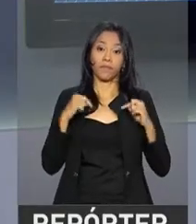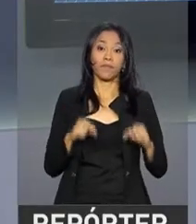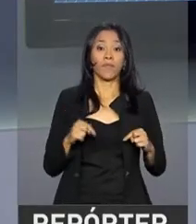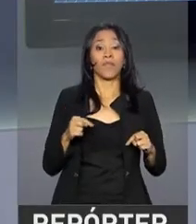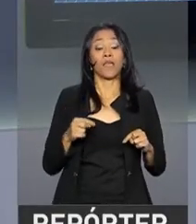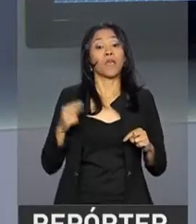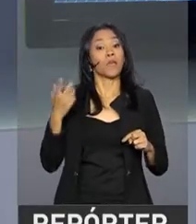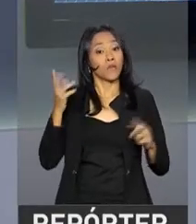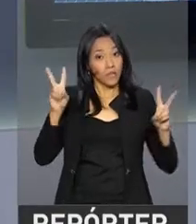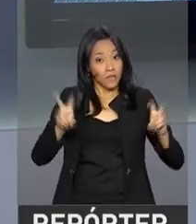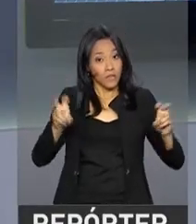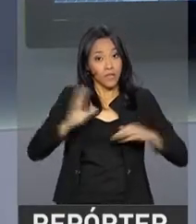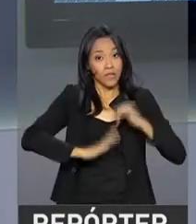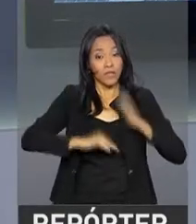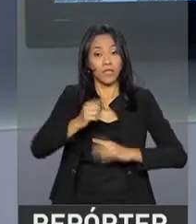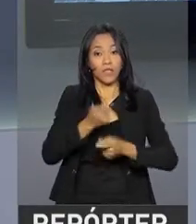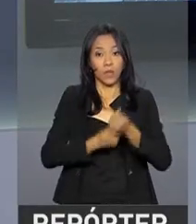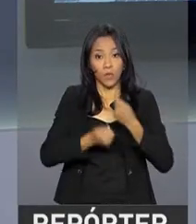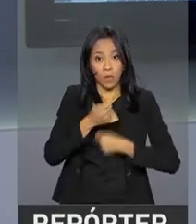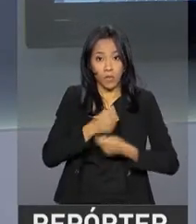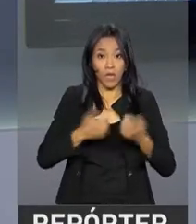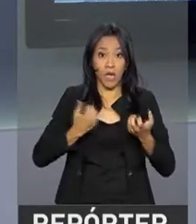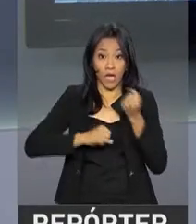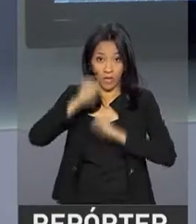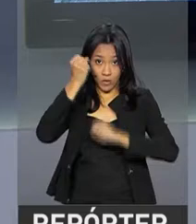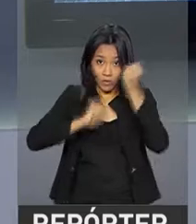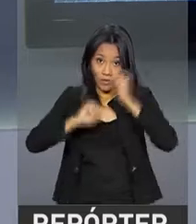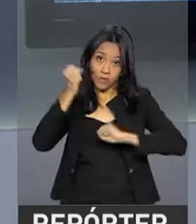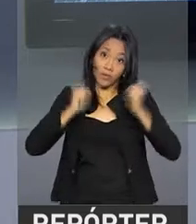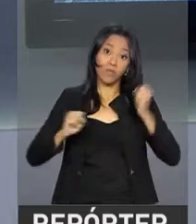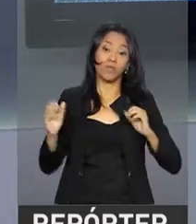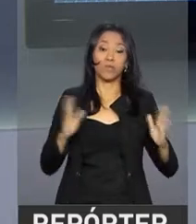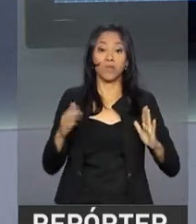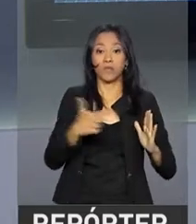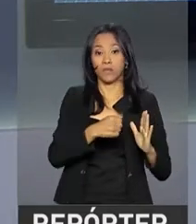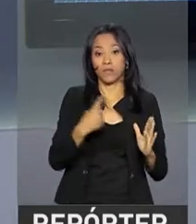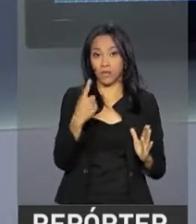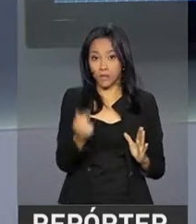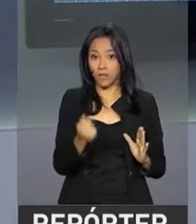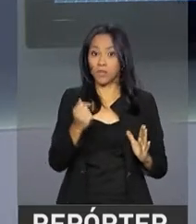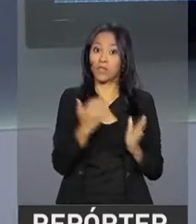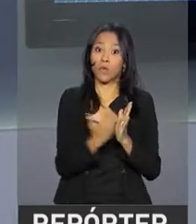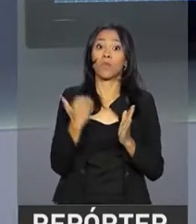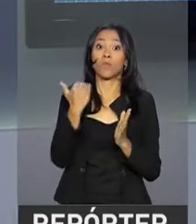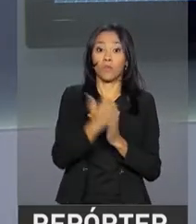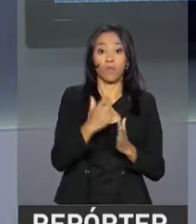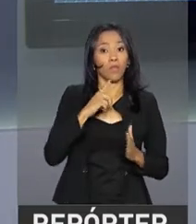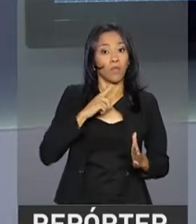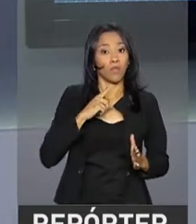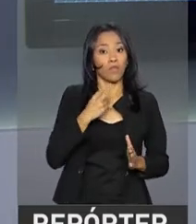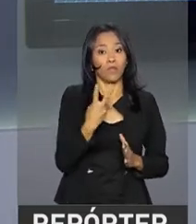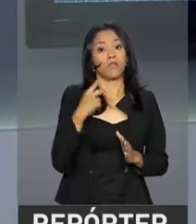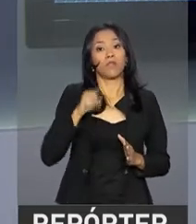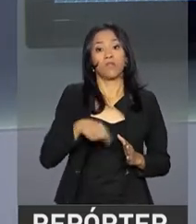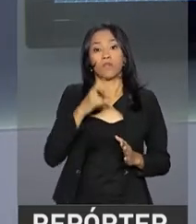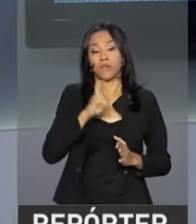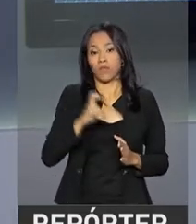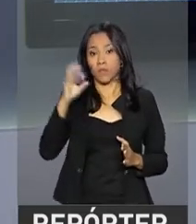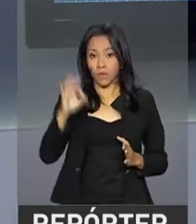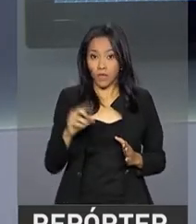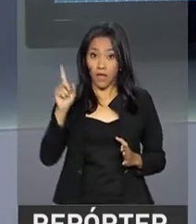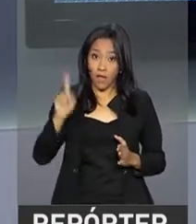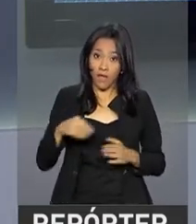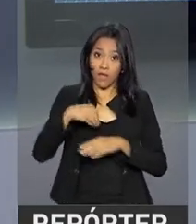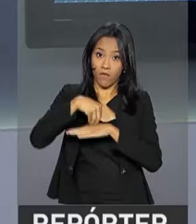economia a produção industrial fechou o ano de 2017 com crescimento de 2,5 por cento segundo os dados